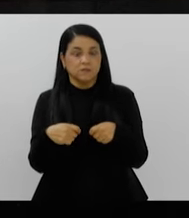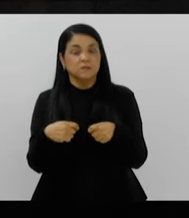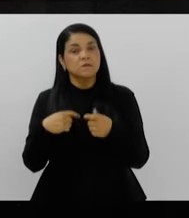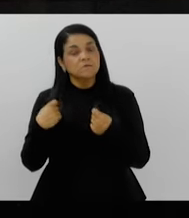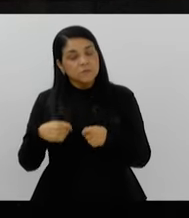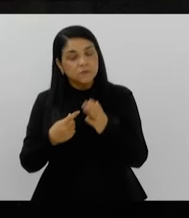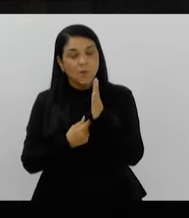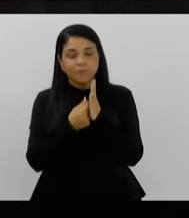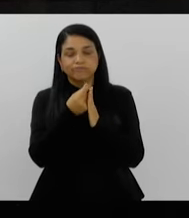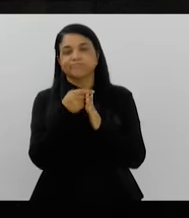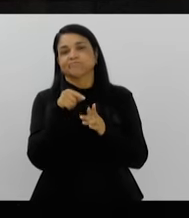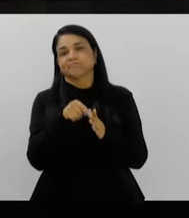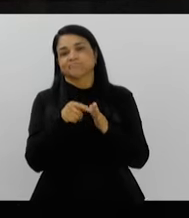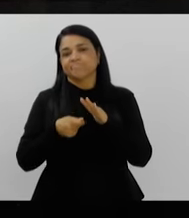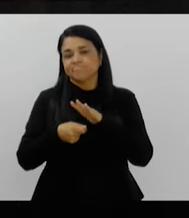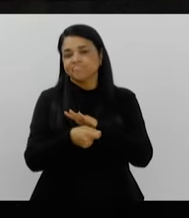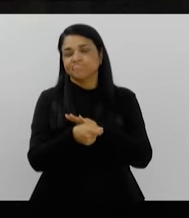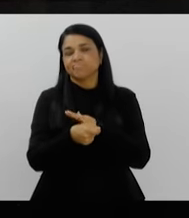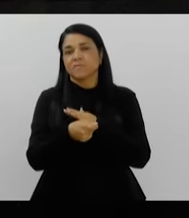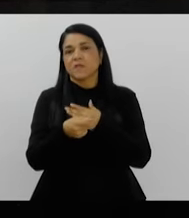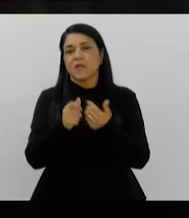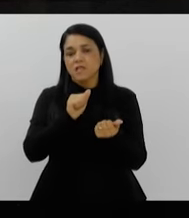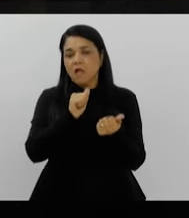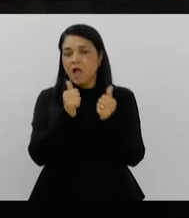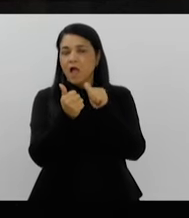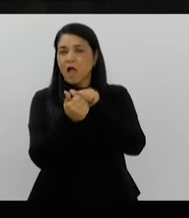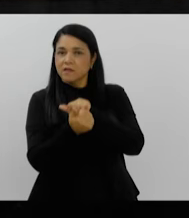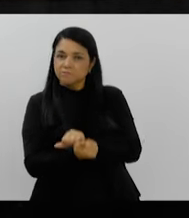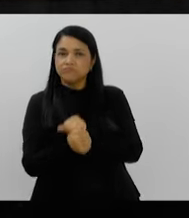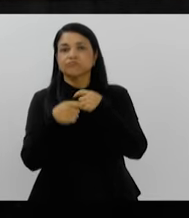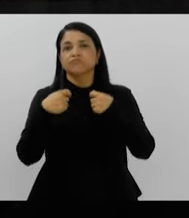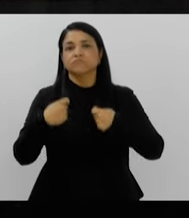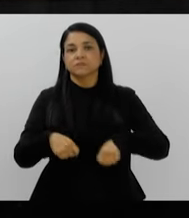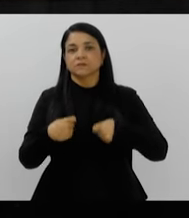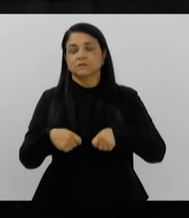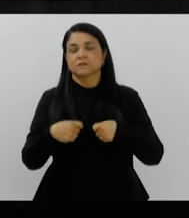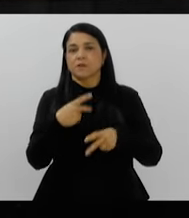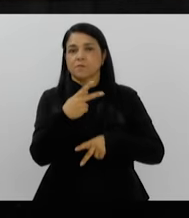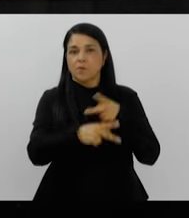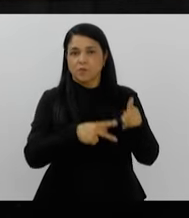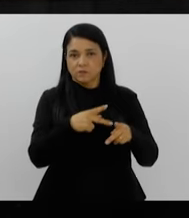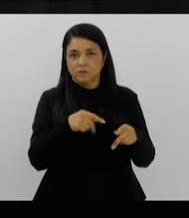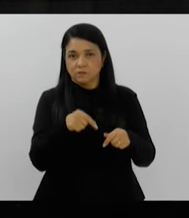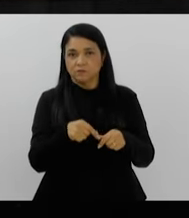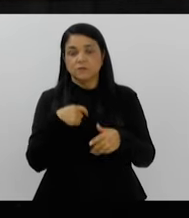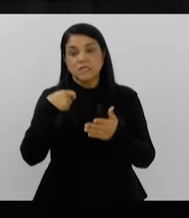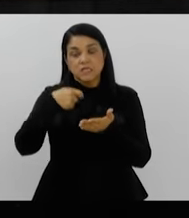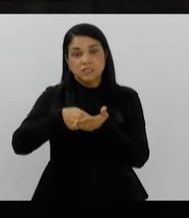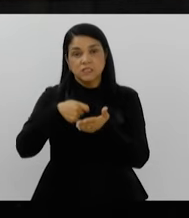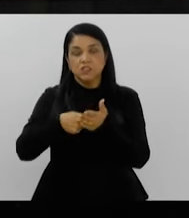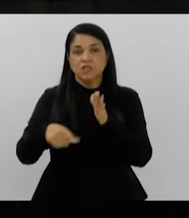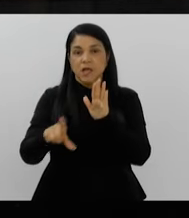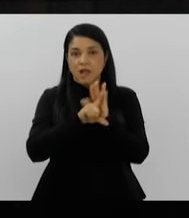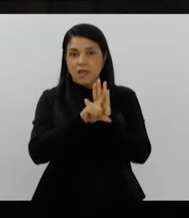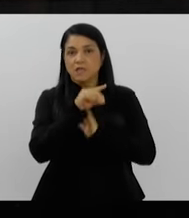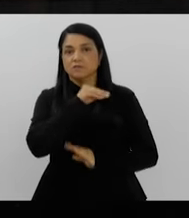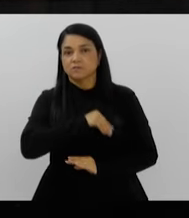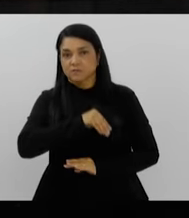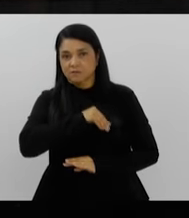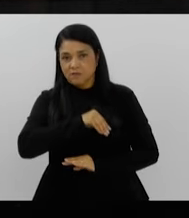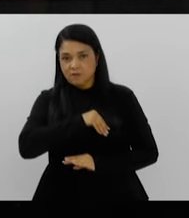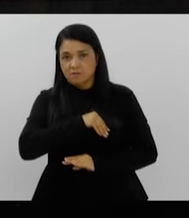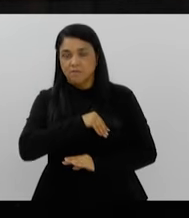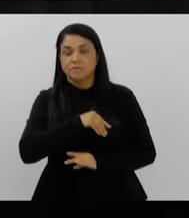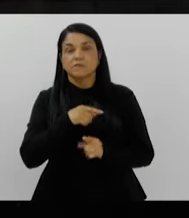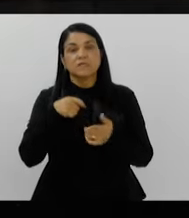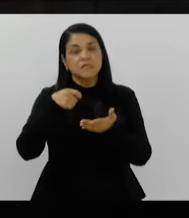nesse orçamento, porque ele tem que se adequar às nossas necessidades. Vamos exigir a lei do piso regional salarial,